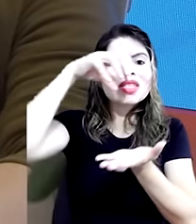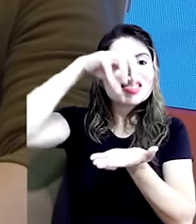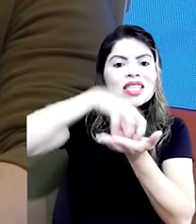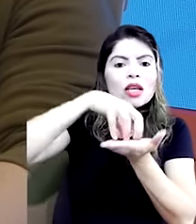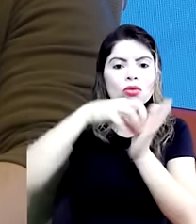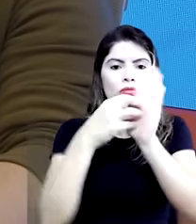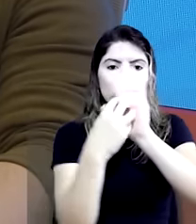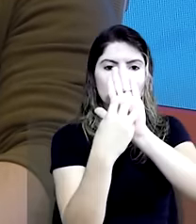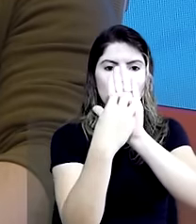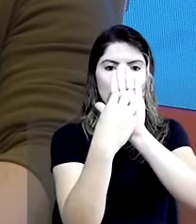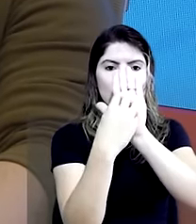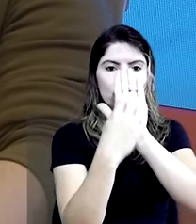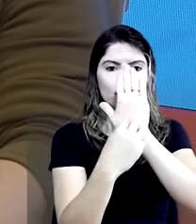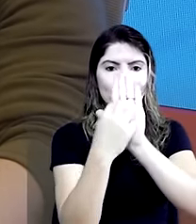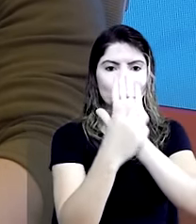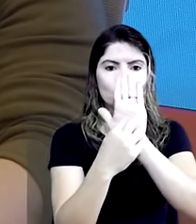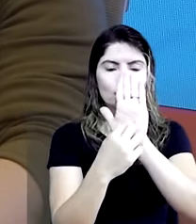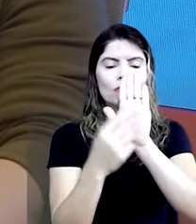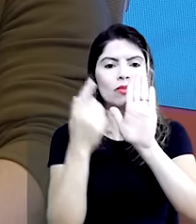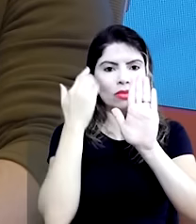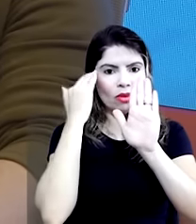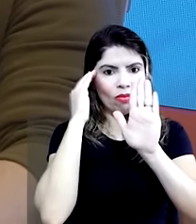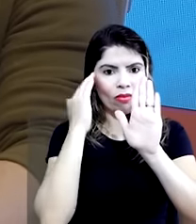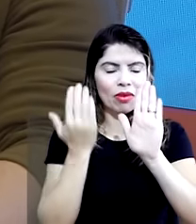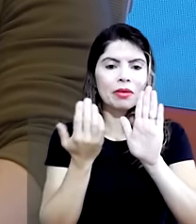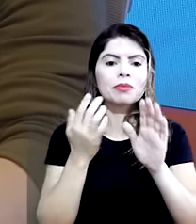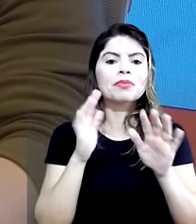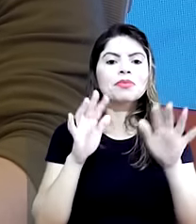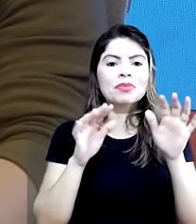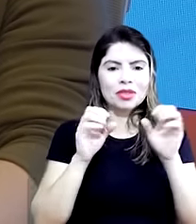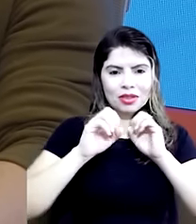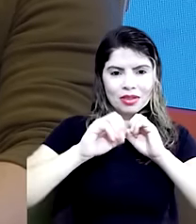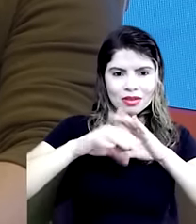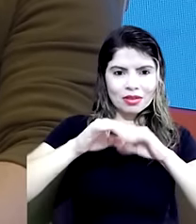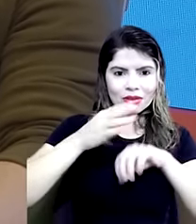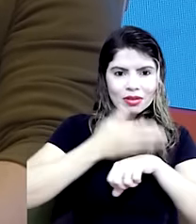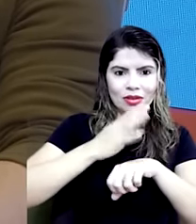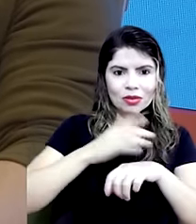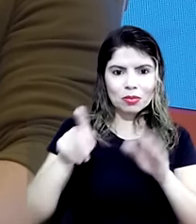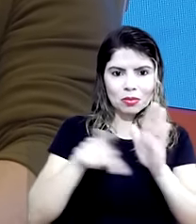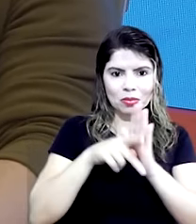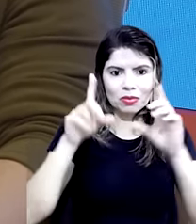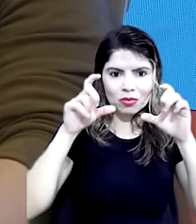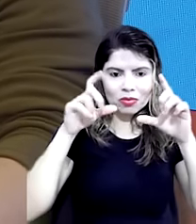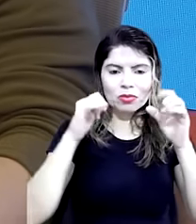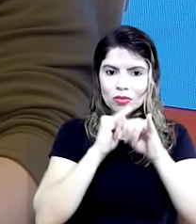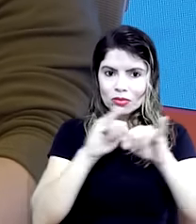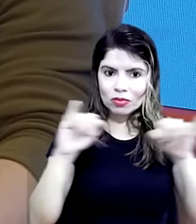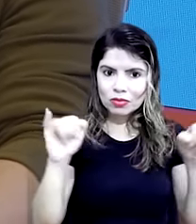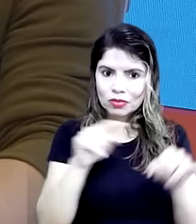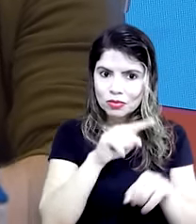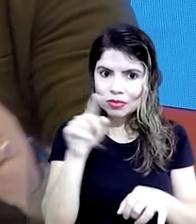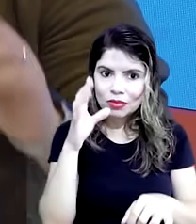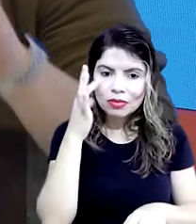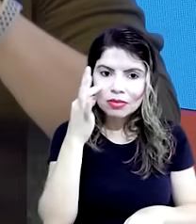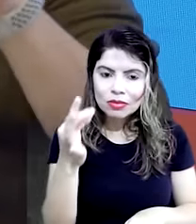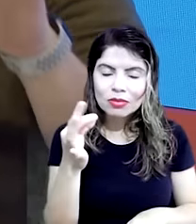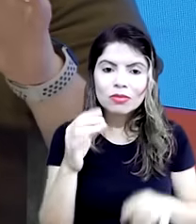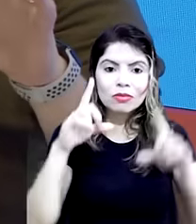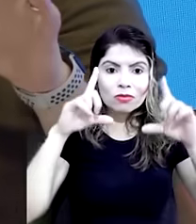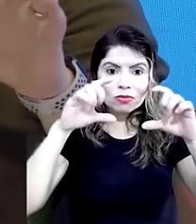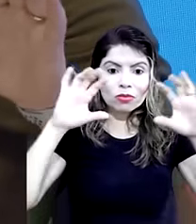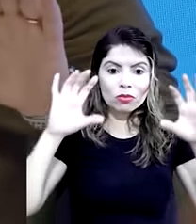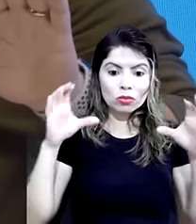pro pessoal Kate e eu falo geralmente quando a gente tem algum treinamento que fala sobre fotografia eu falo assim pessoal prestem atenção quando você vai tirar foto em